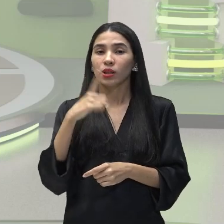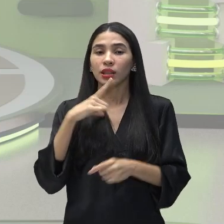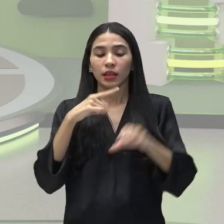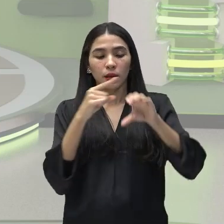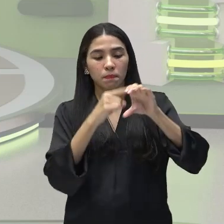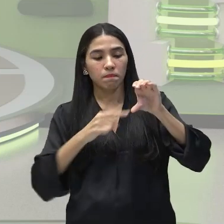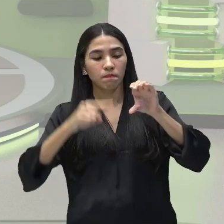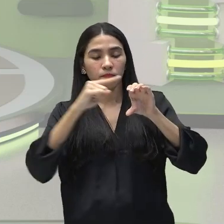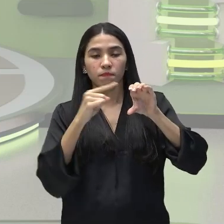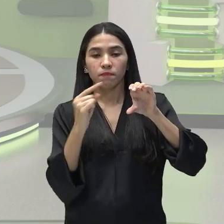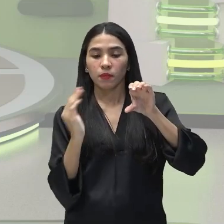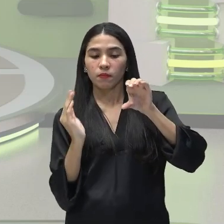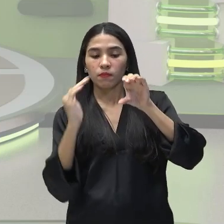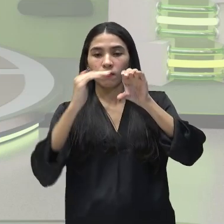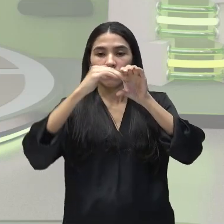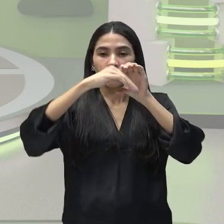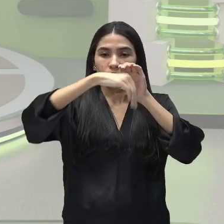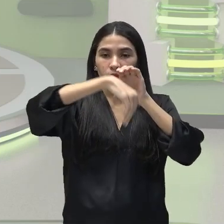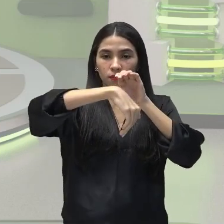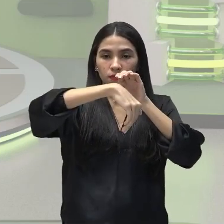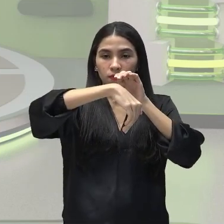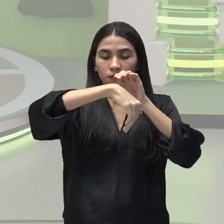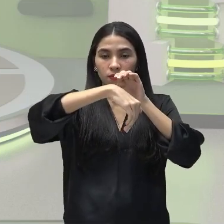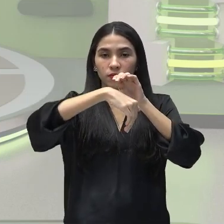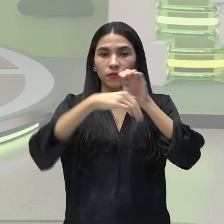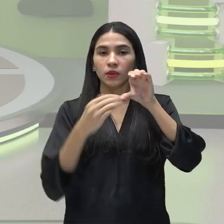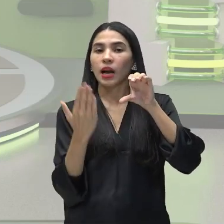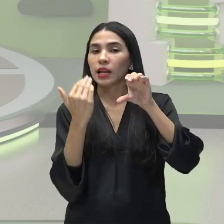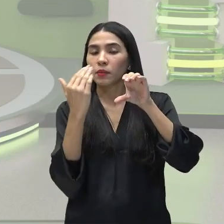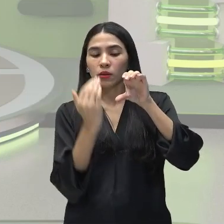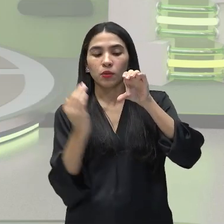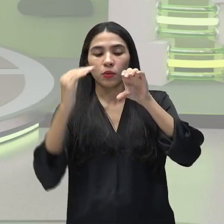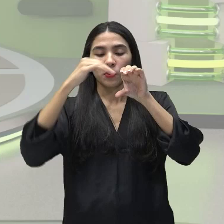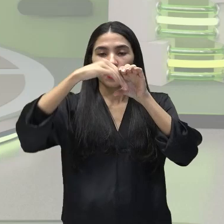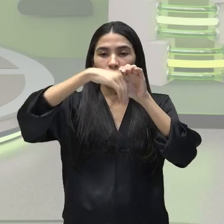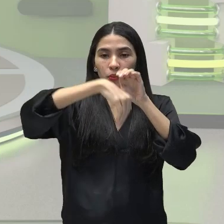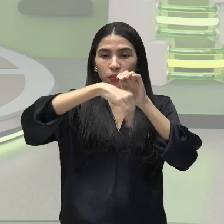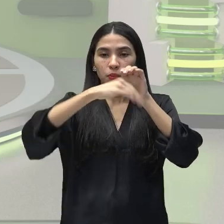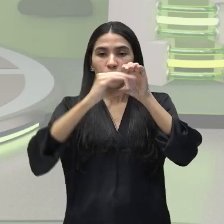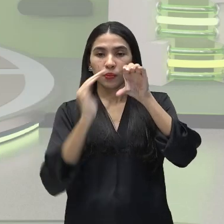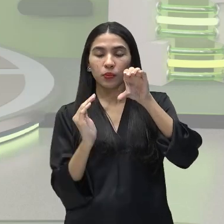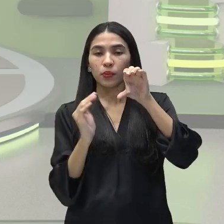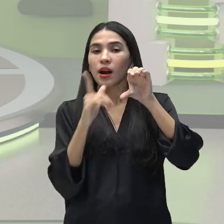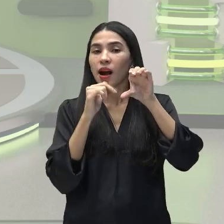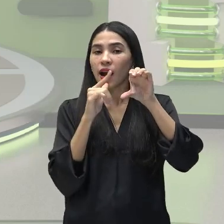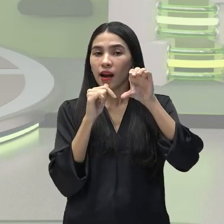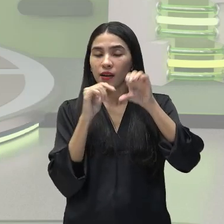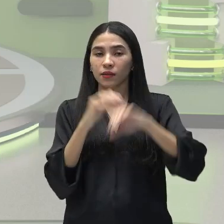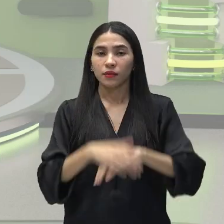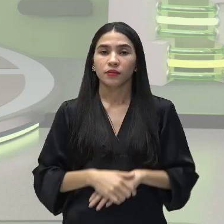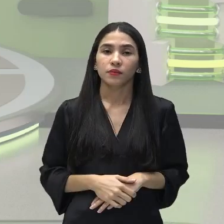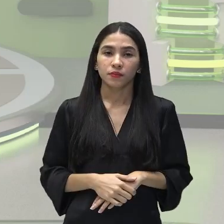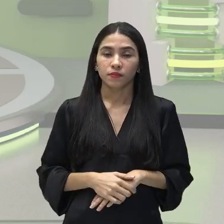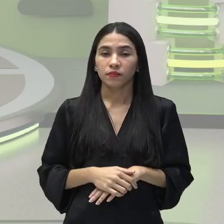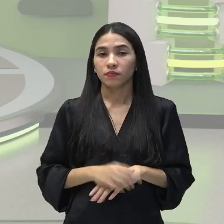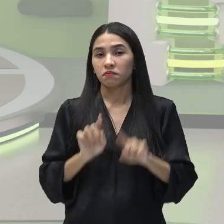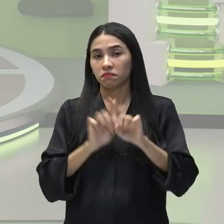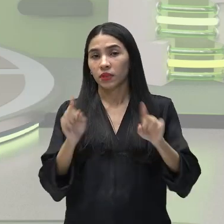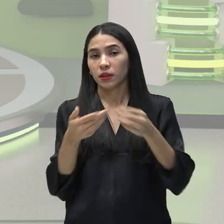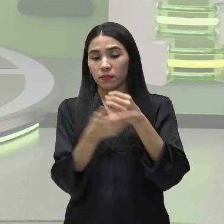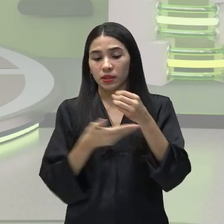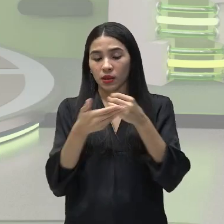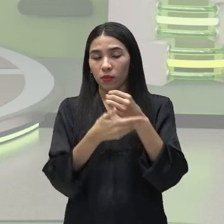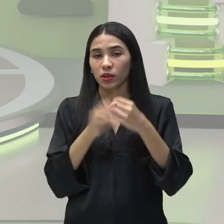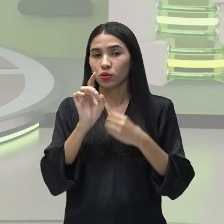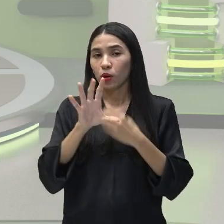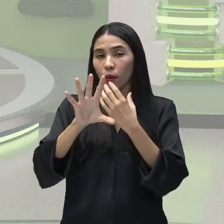vai sair entrar e sair fluxo de água, porque eles vão ser animais basicamente